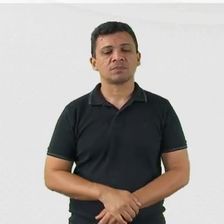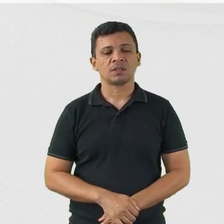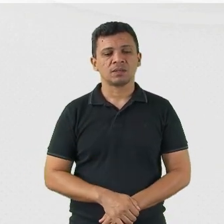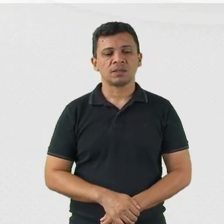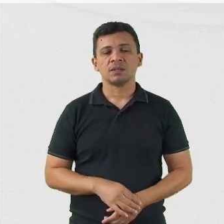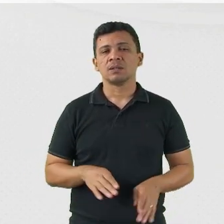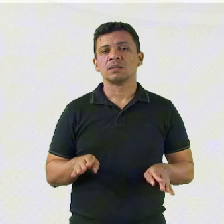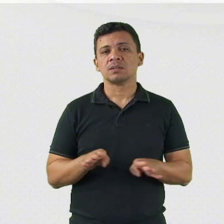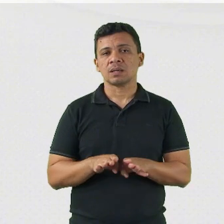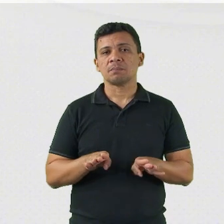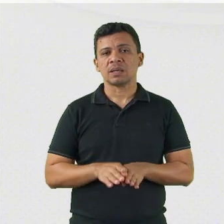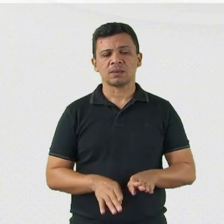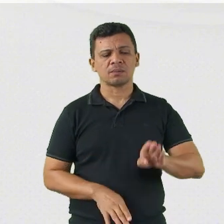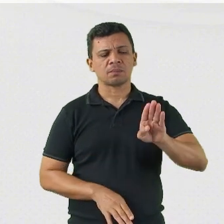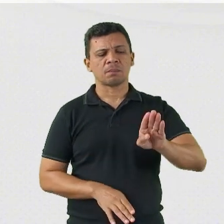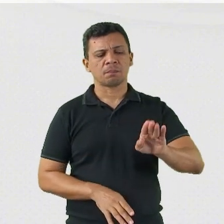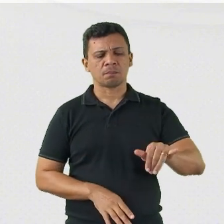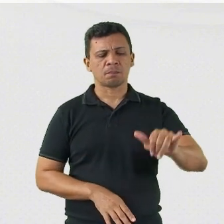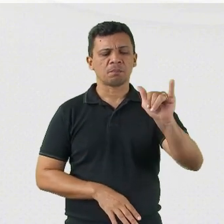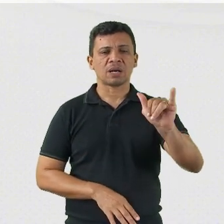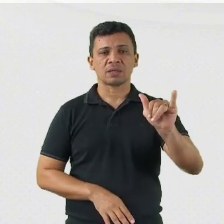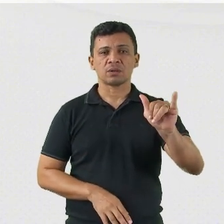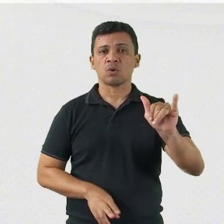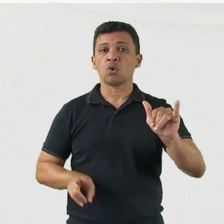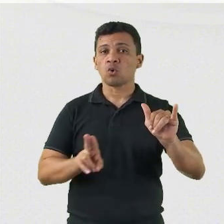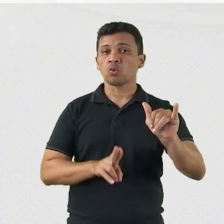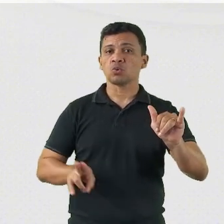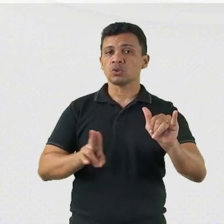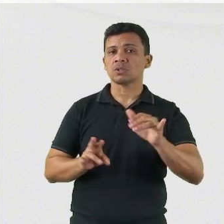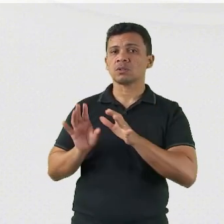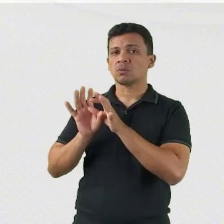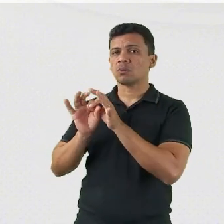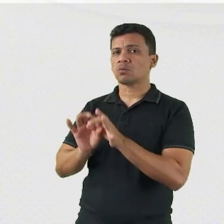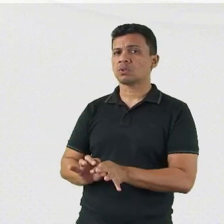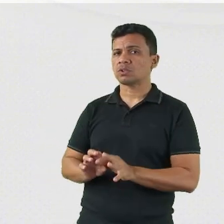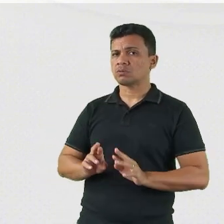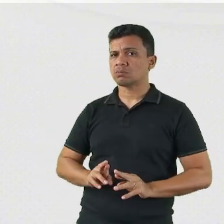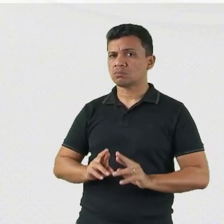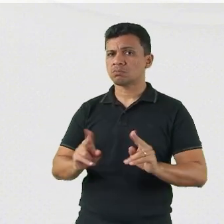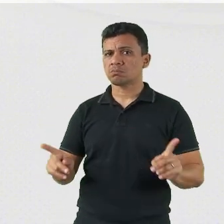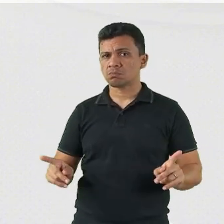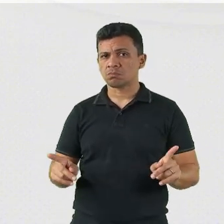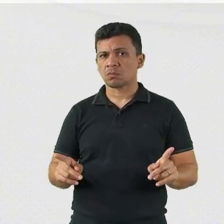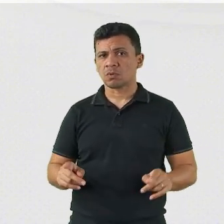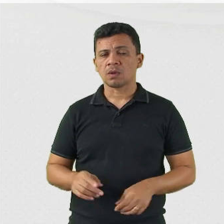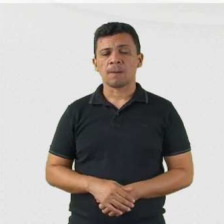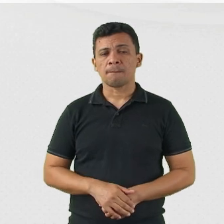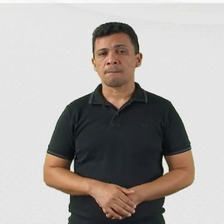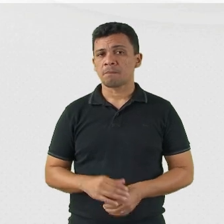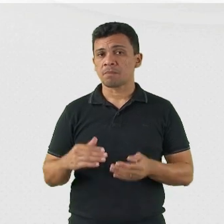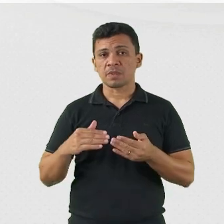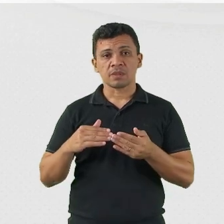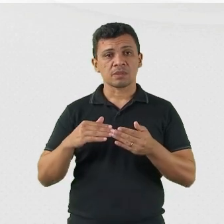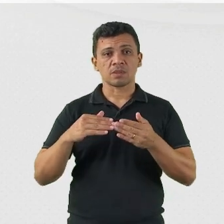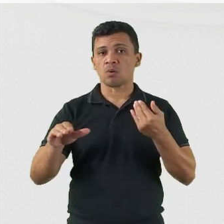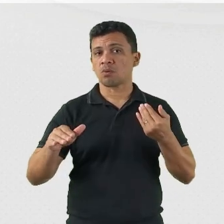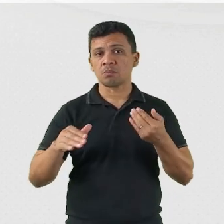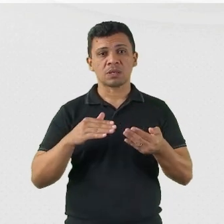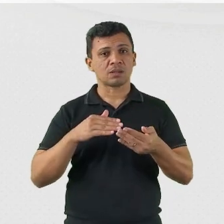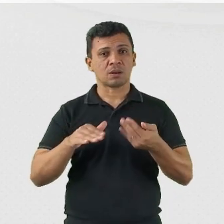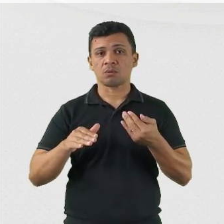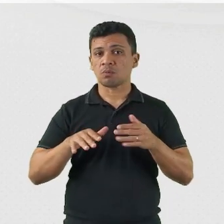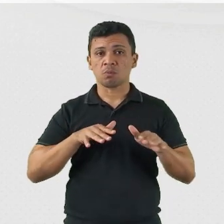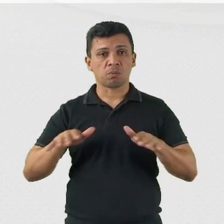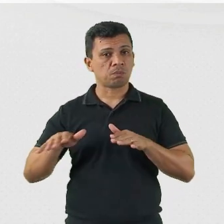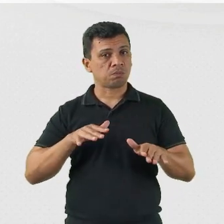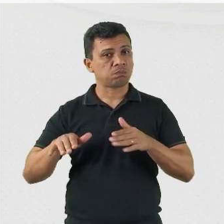também posso ter o by usado em outros contextos, em contextos que não sejam de deslocamento, e